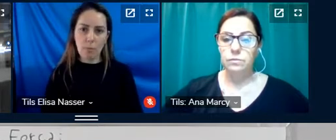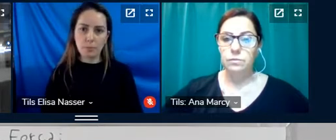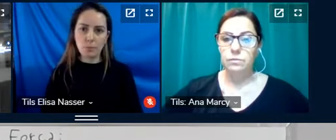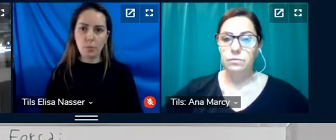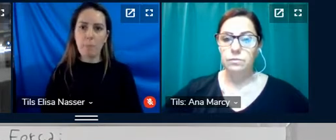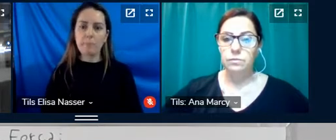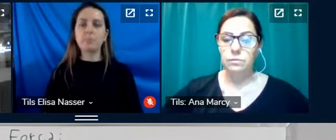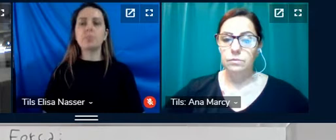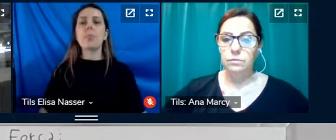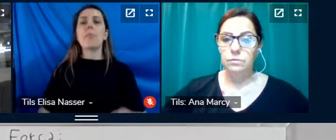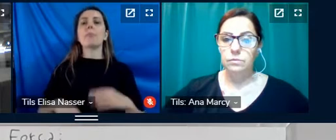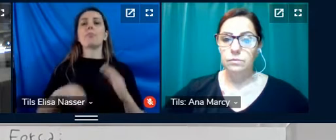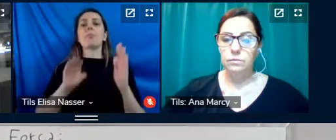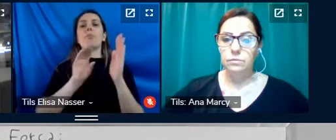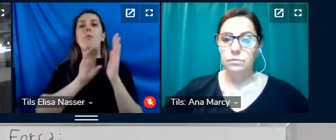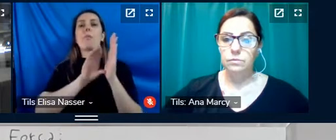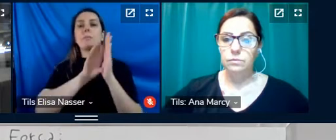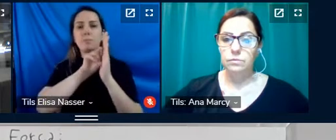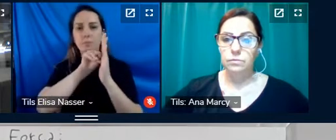explicar a